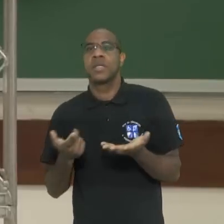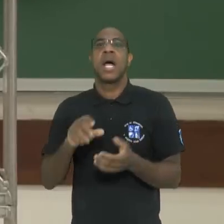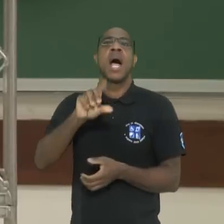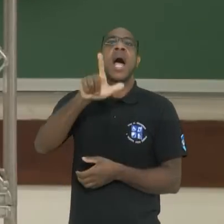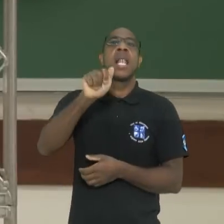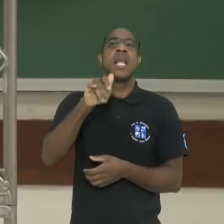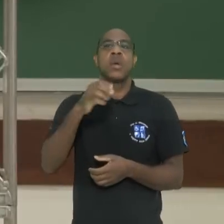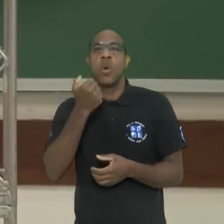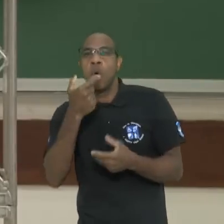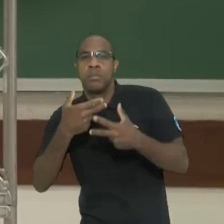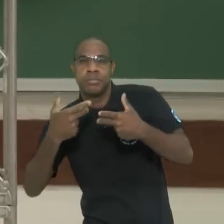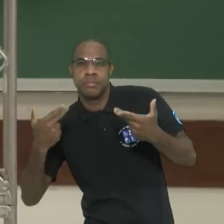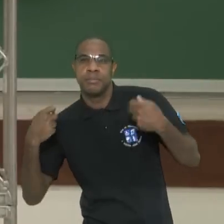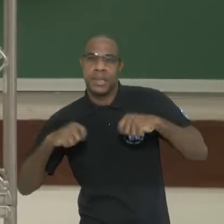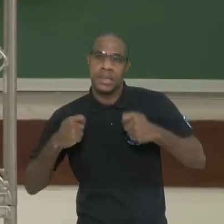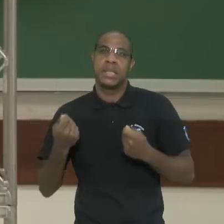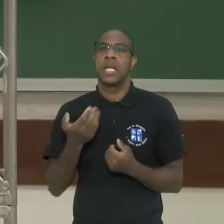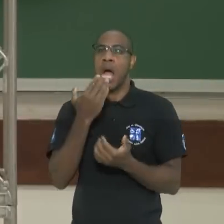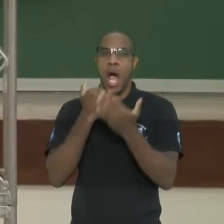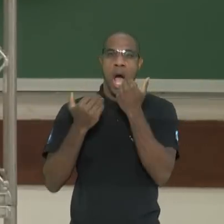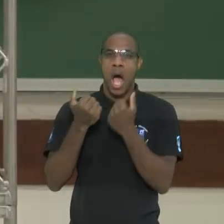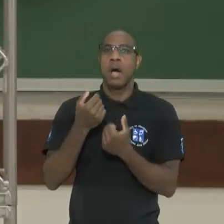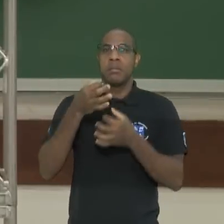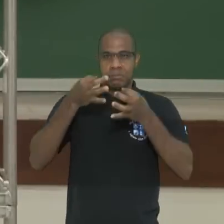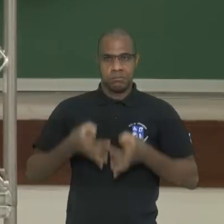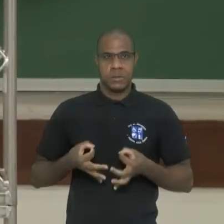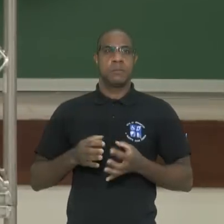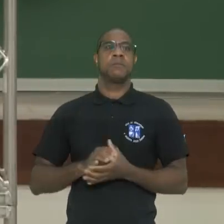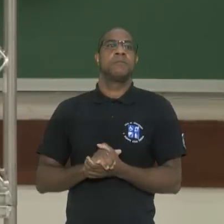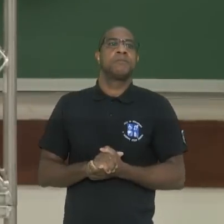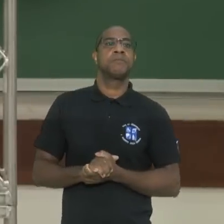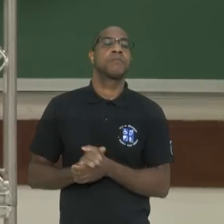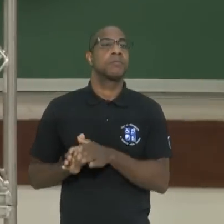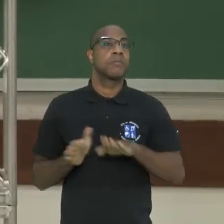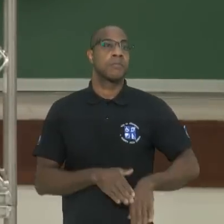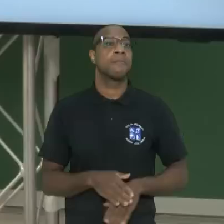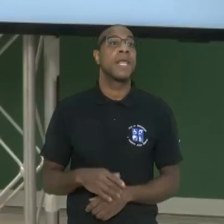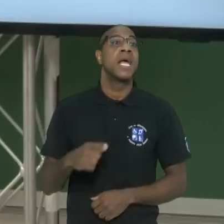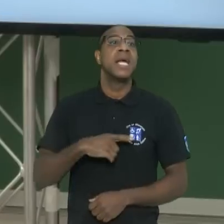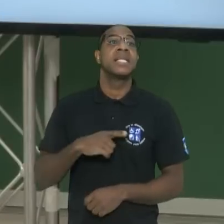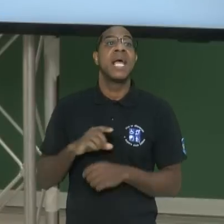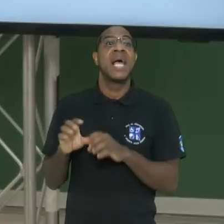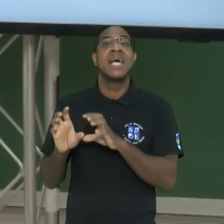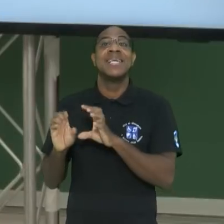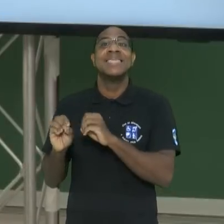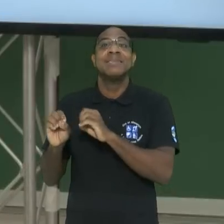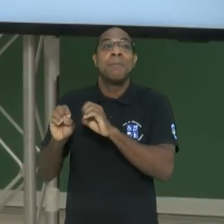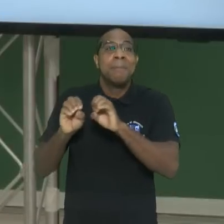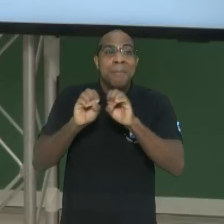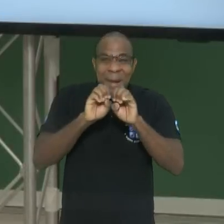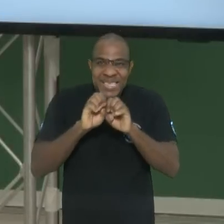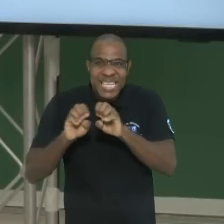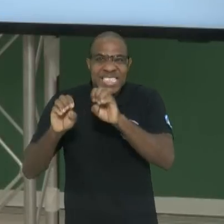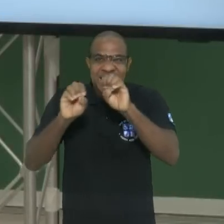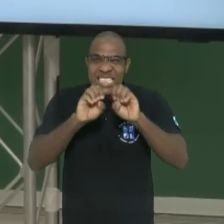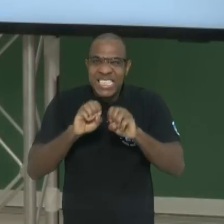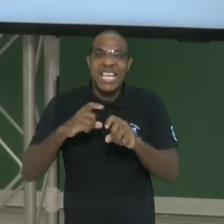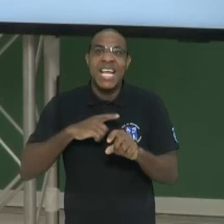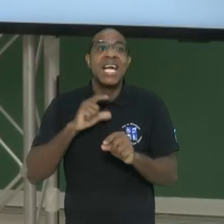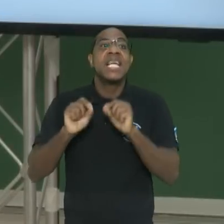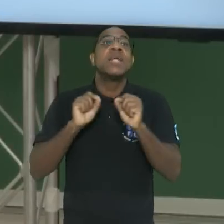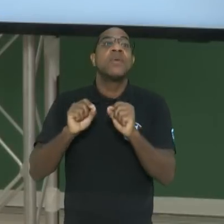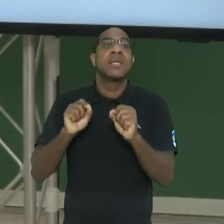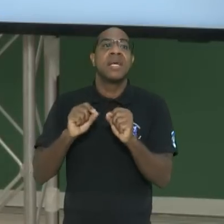realmente façam um bem para o teu organismo. E existem aquelas bactérias, pessoal, que fazem a fermentação, mas